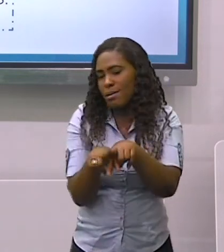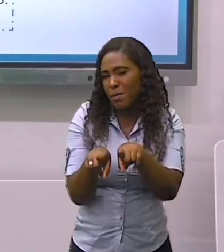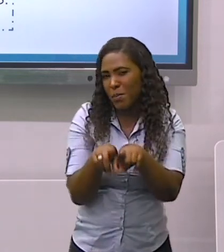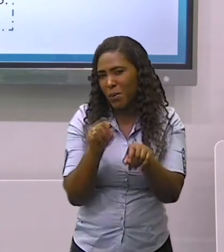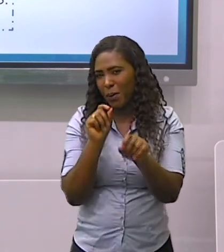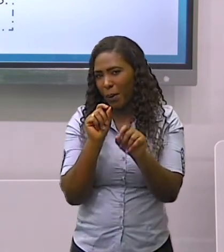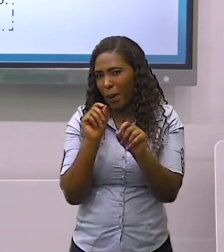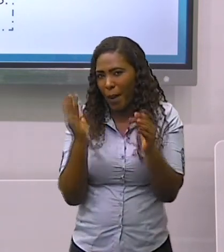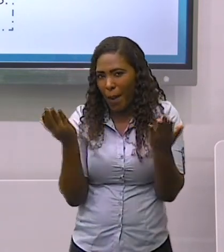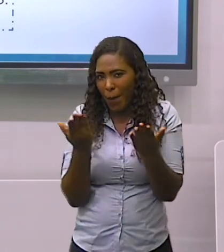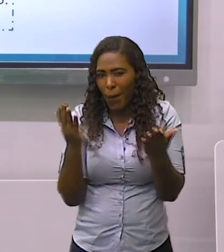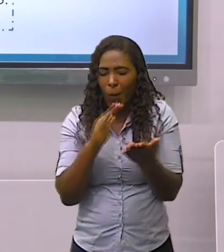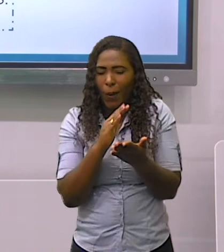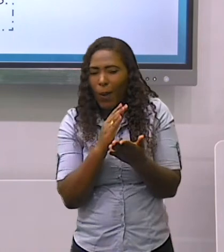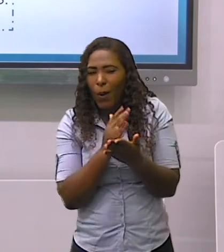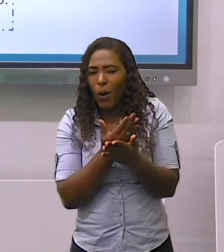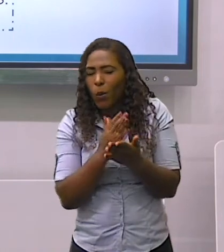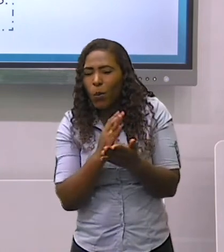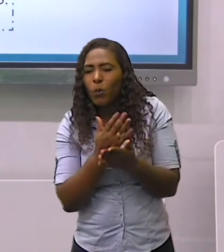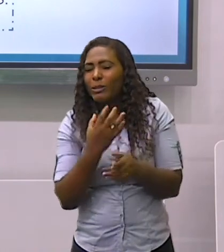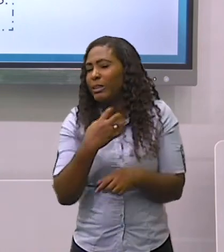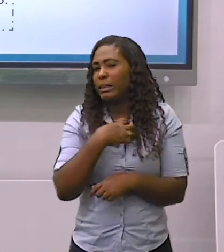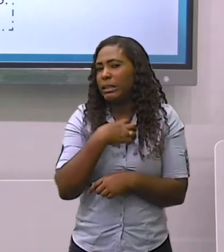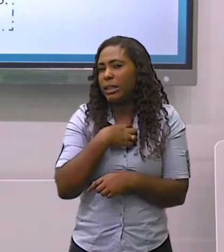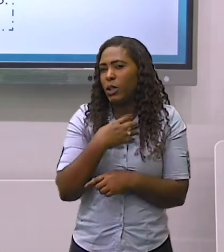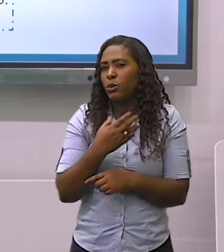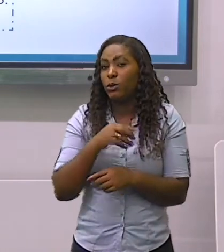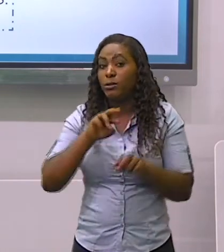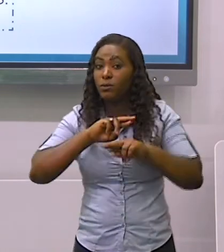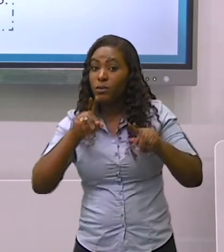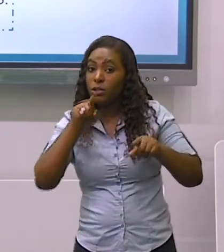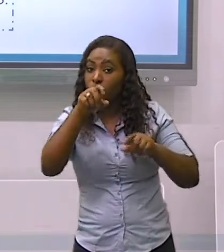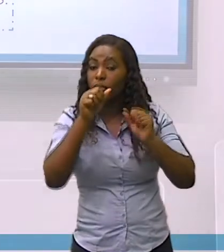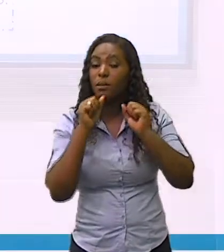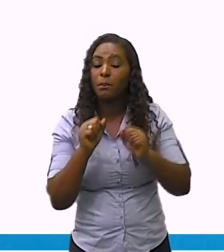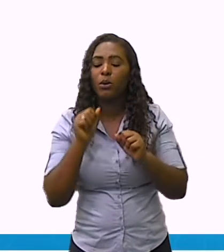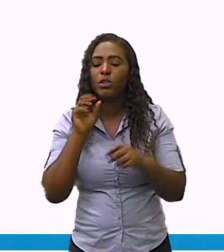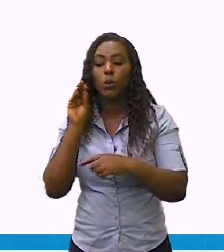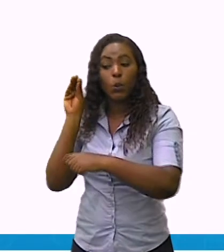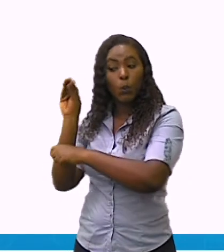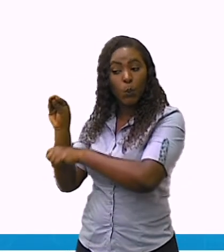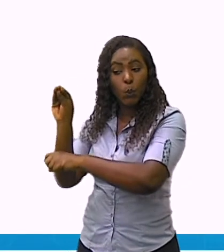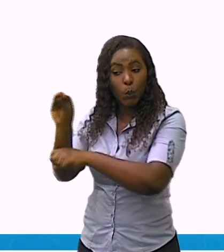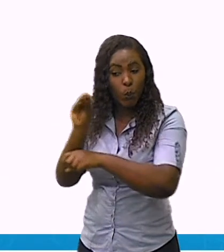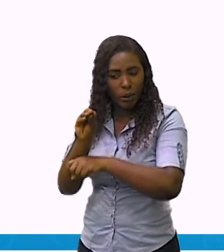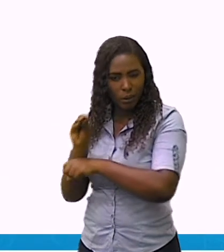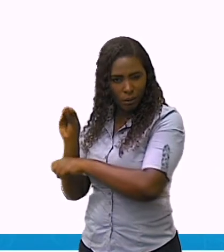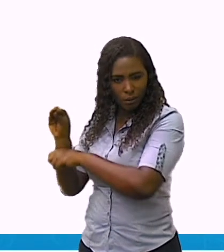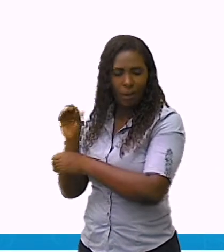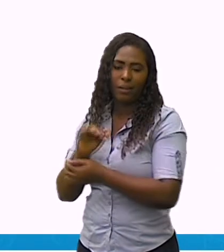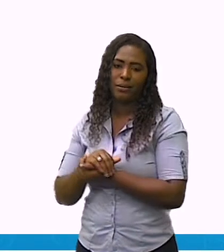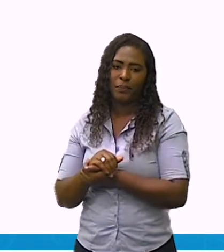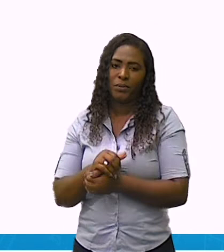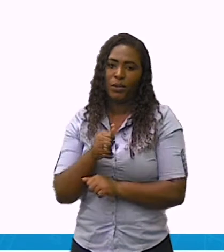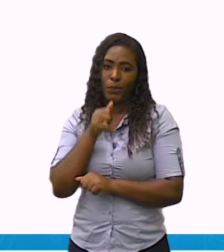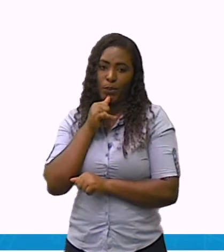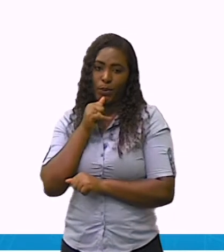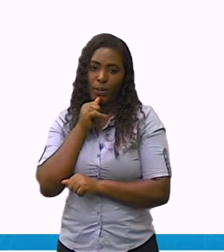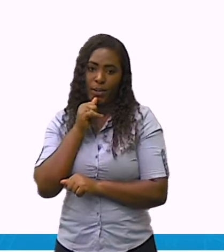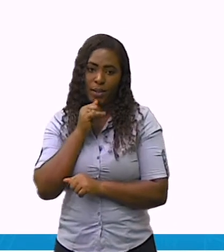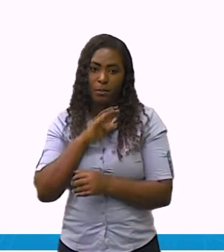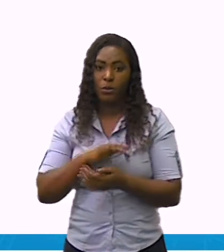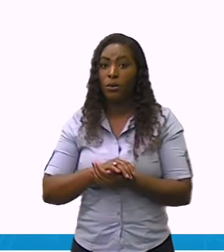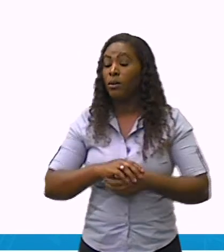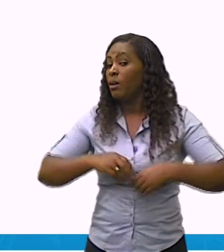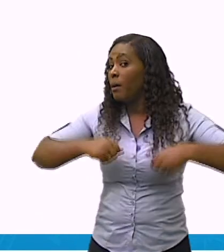possibilidades para você cuidar destes ambientes. Olha só, é necessário estimular e